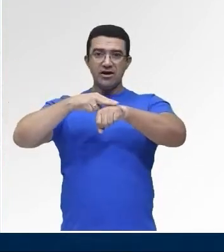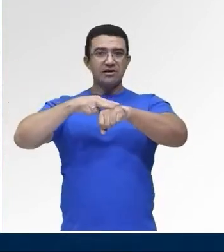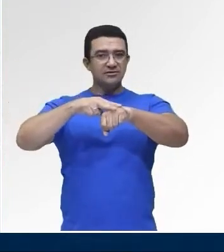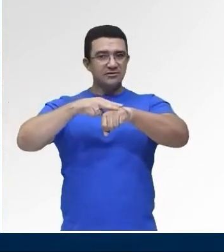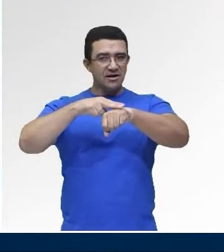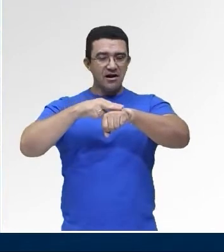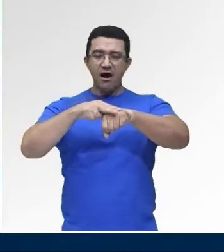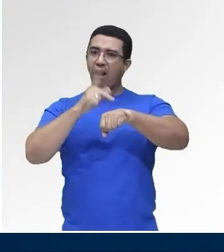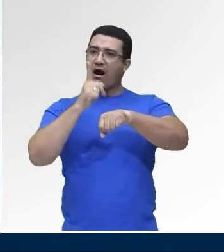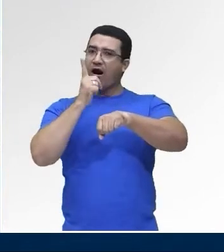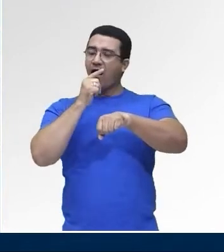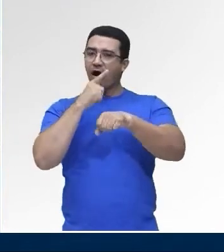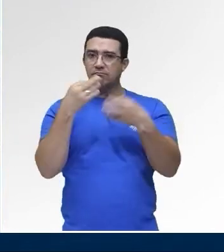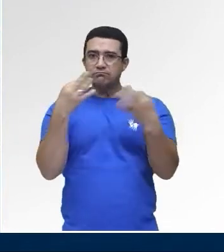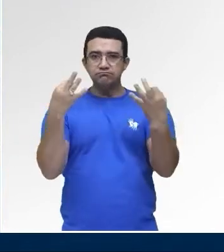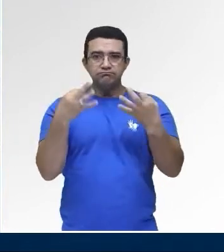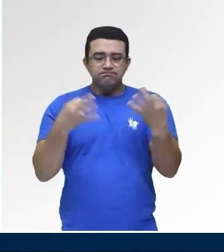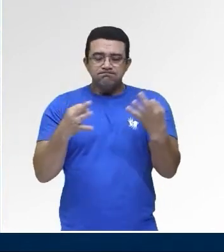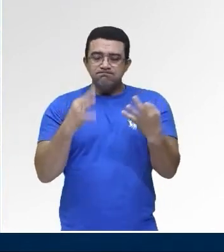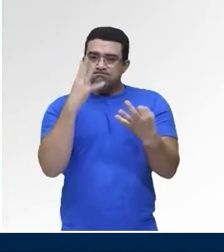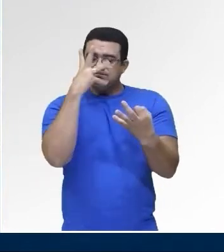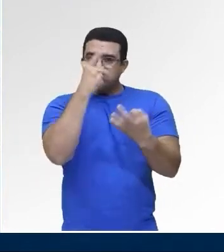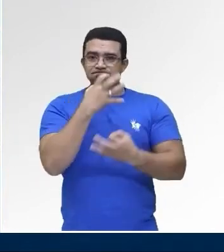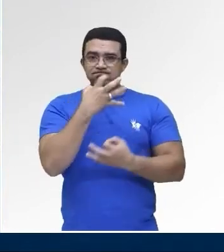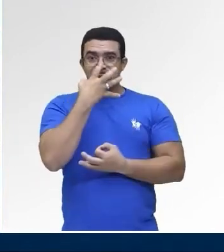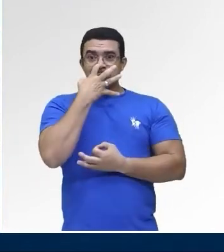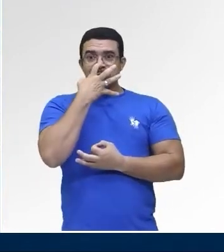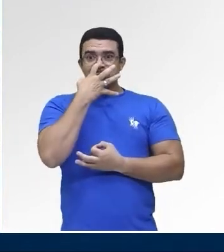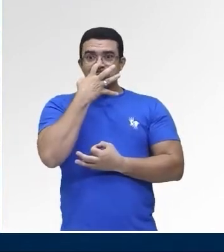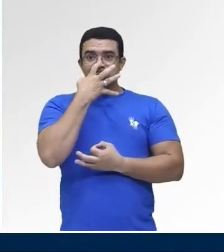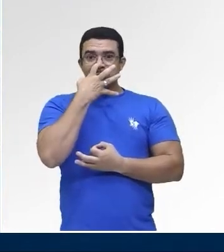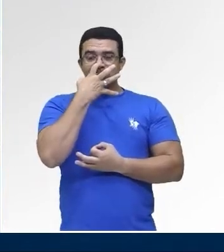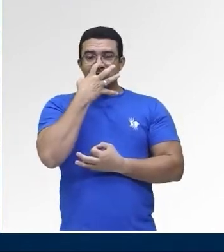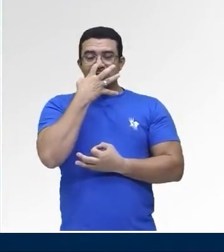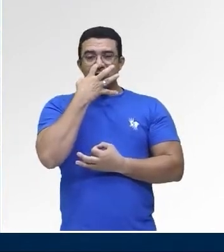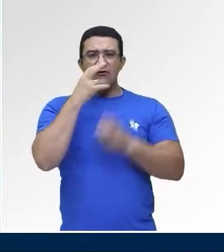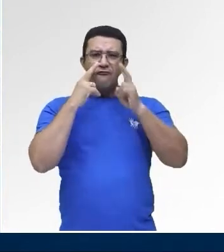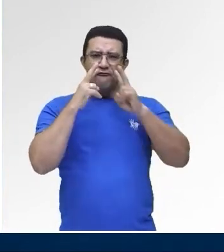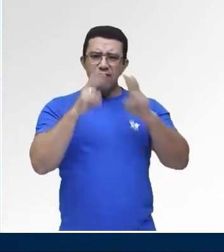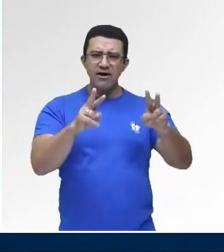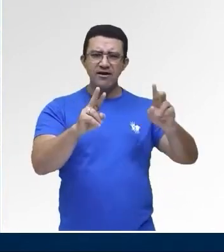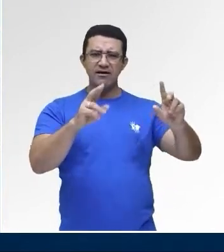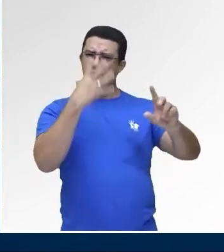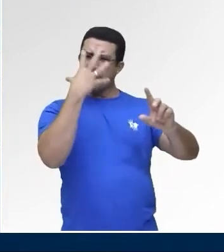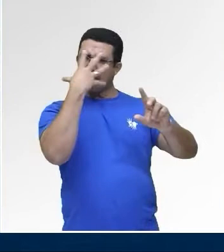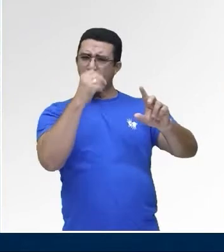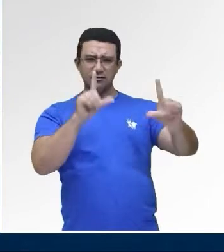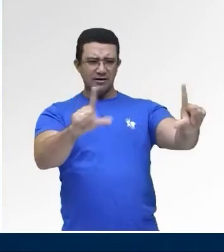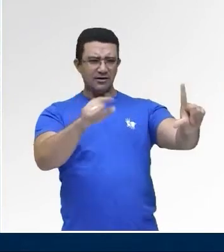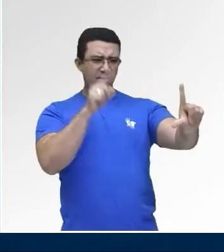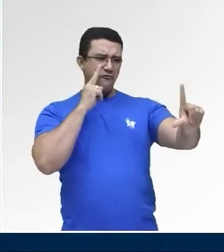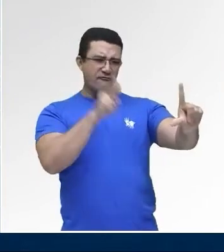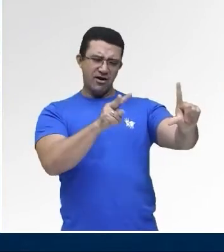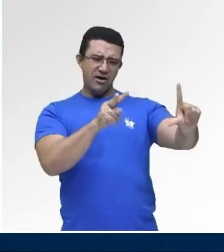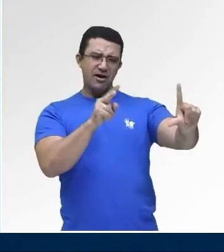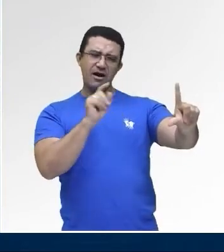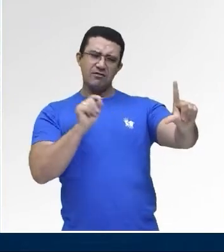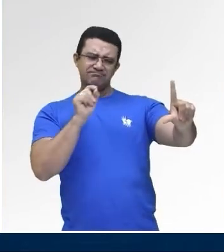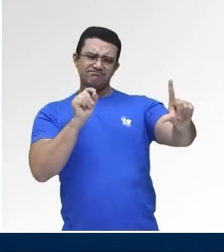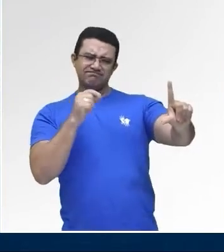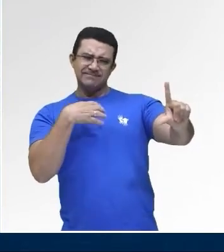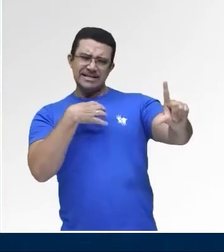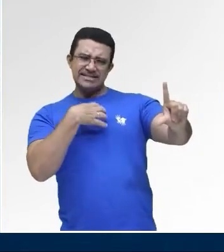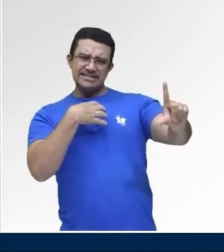mar. E aí você nota e olha para essa imagem, você vai